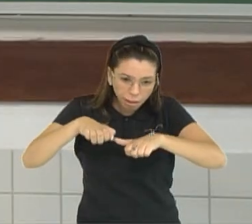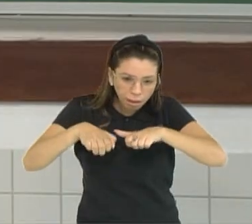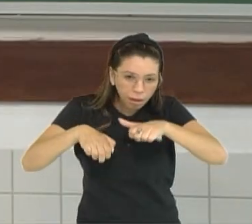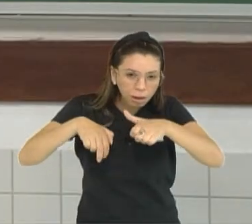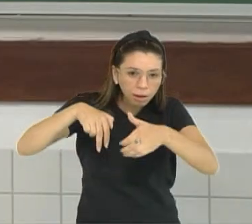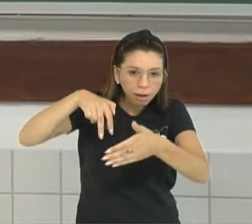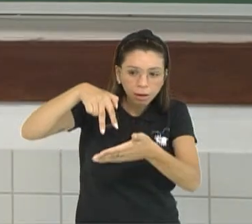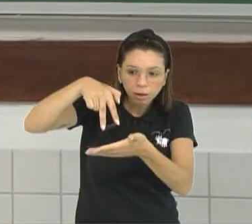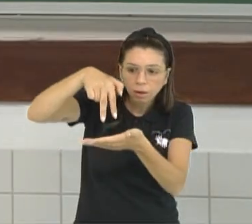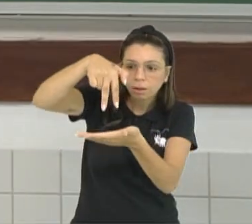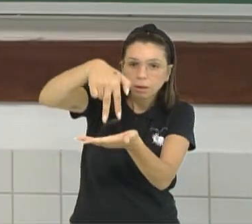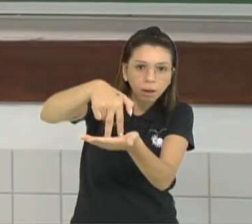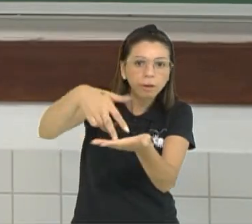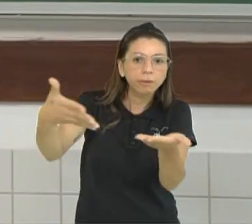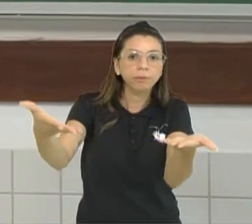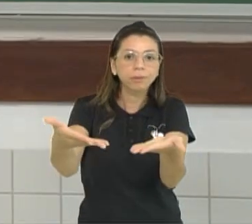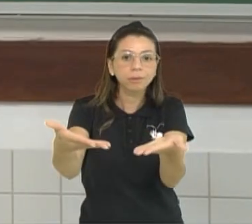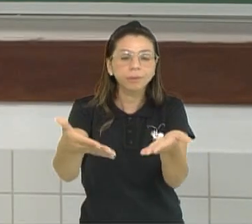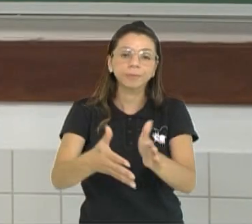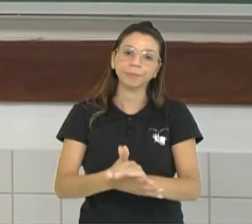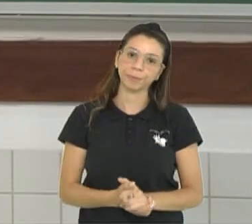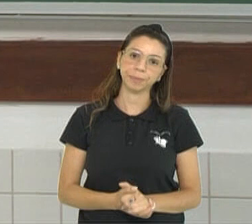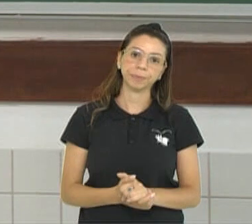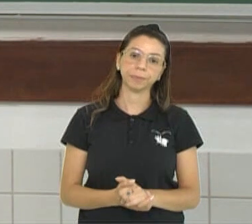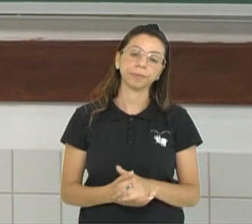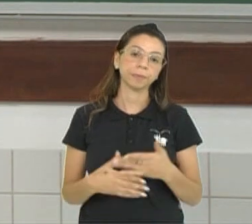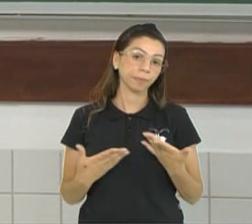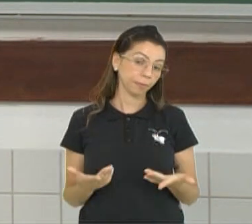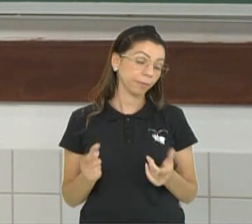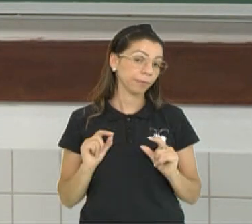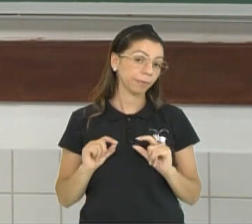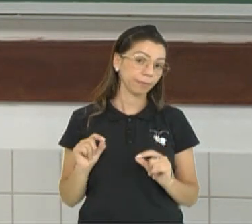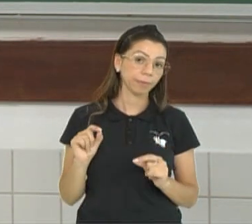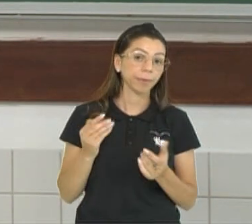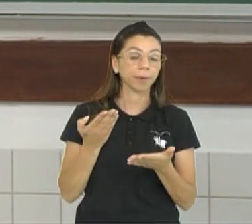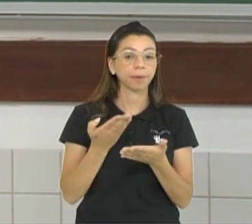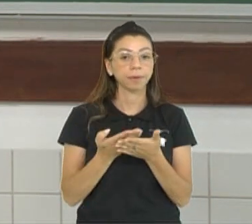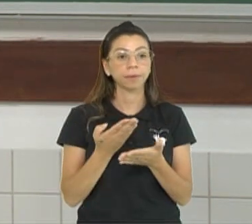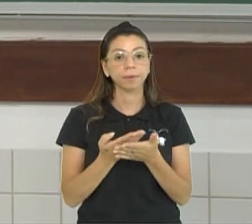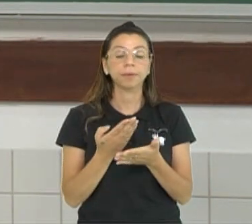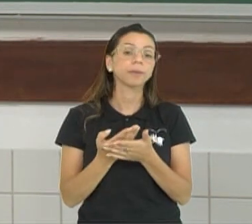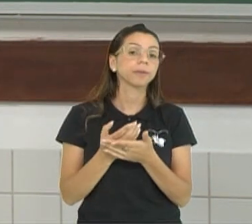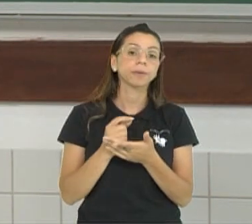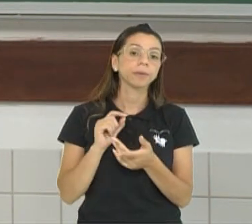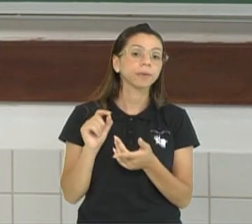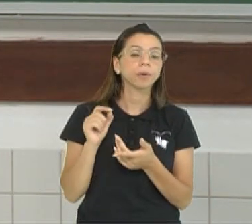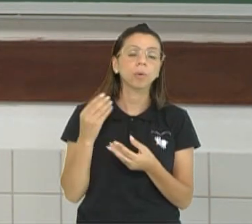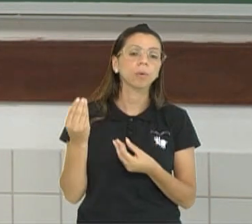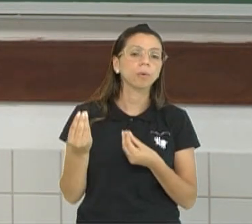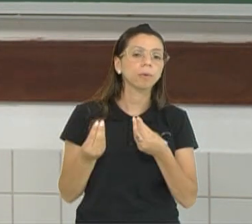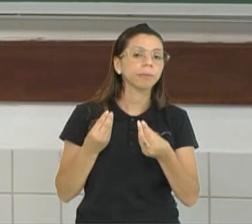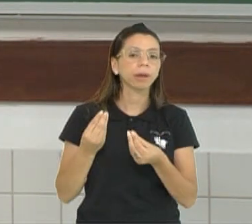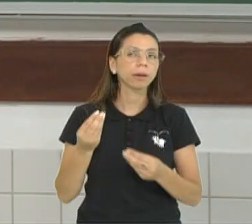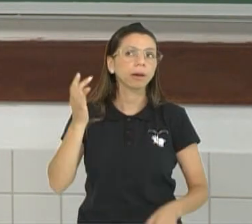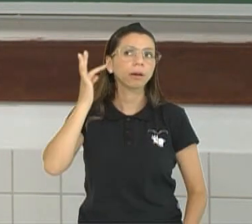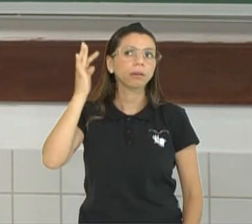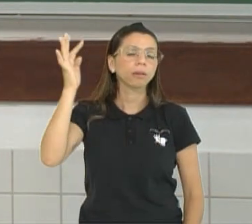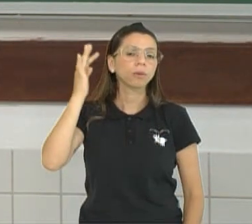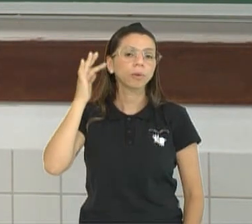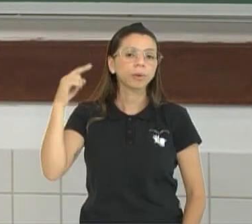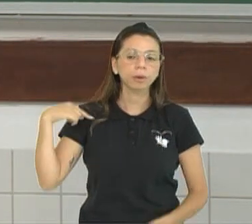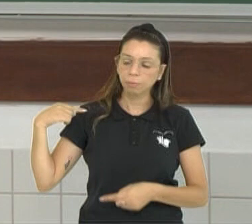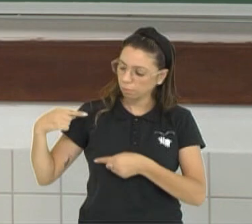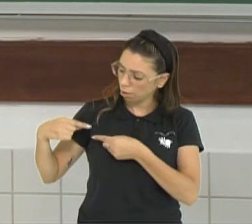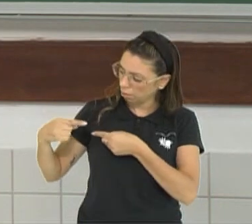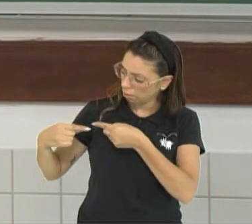chegarmos ao nosso dia, né? A gente vai, então, nessa nossa aula, ver um pouco como é que essa teoria